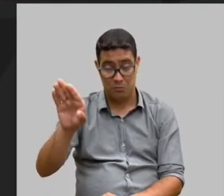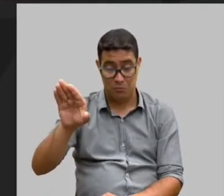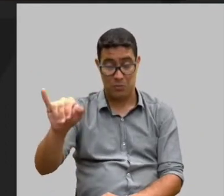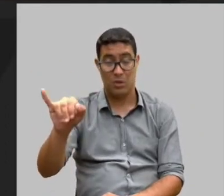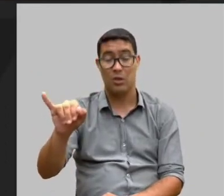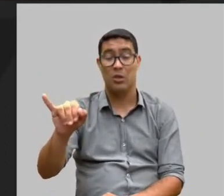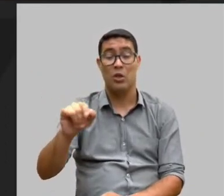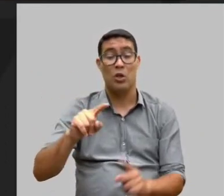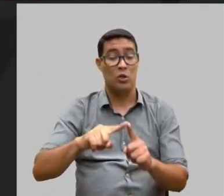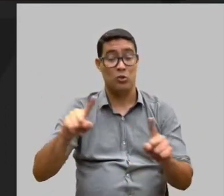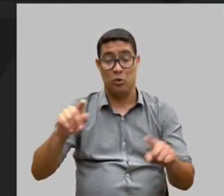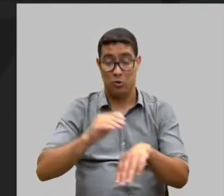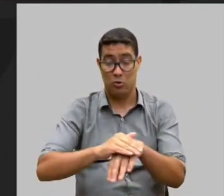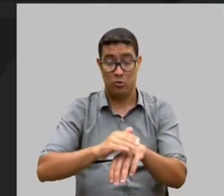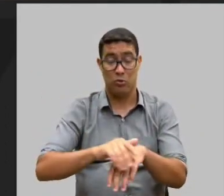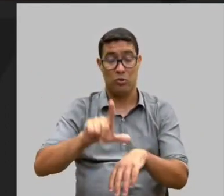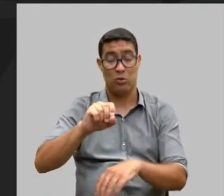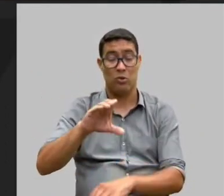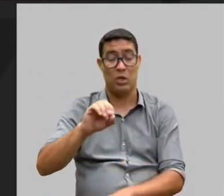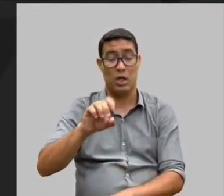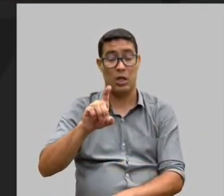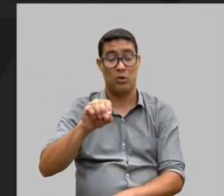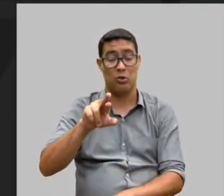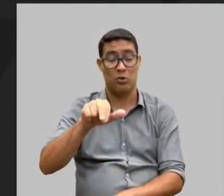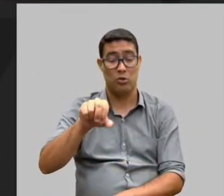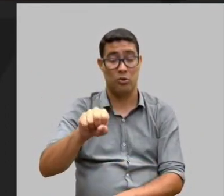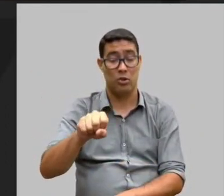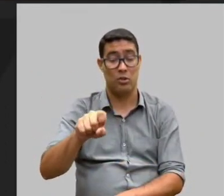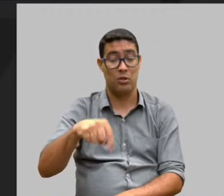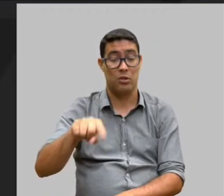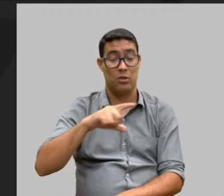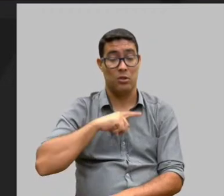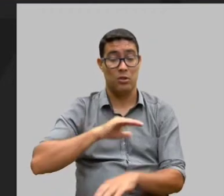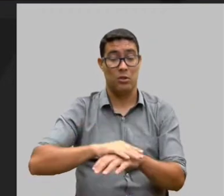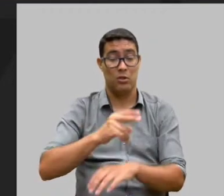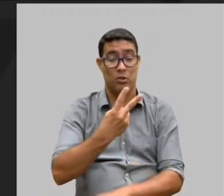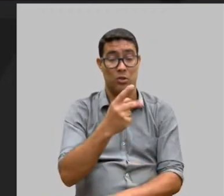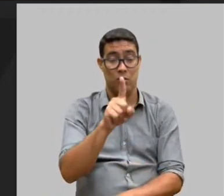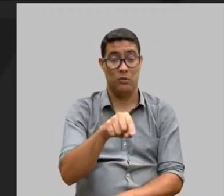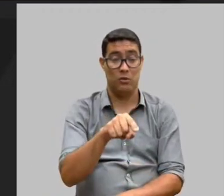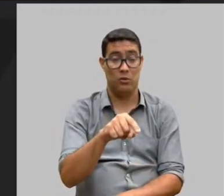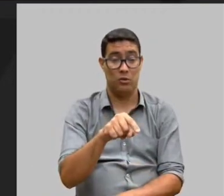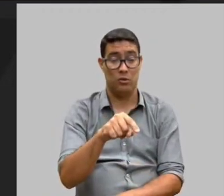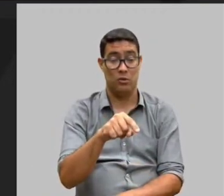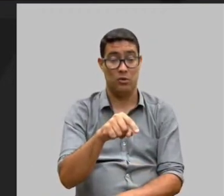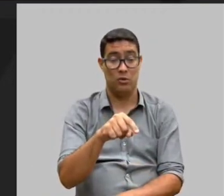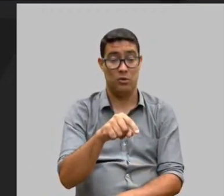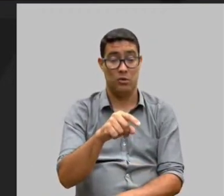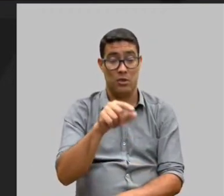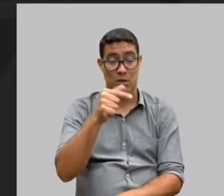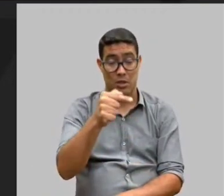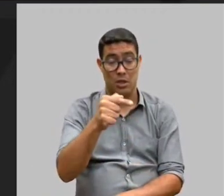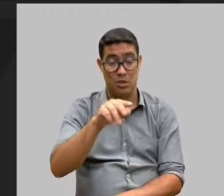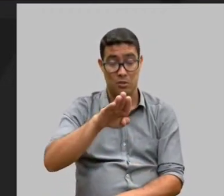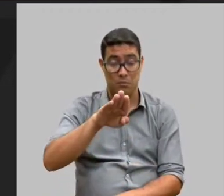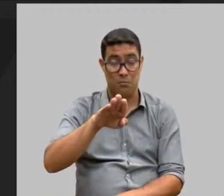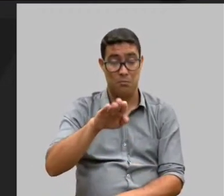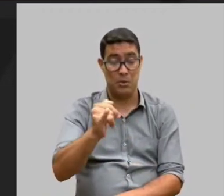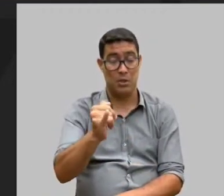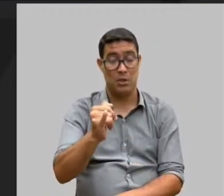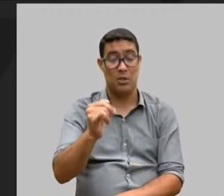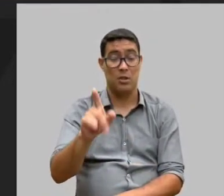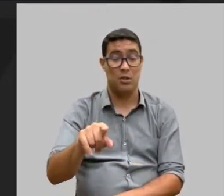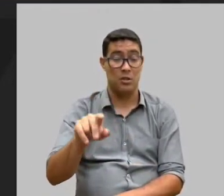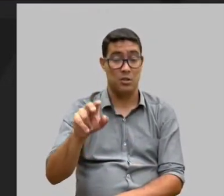as locadoras vai subir mais de 1 bilhão deais de 1,4 para 2 v 2,7 bilhões de reais para